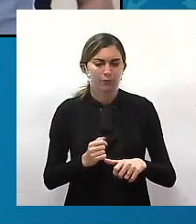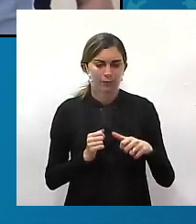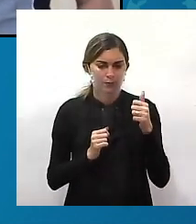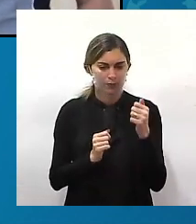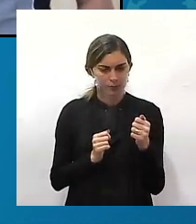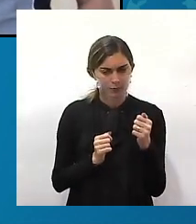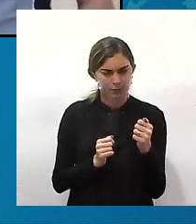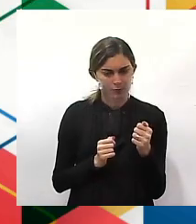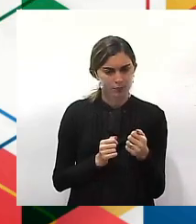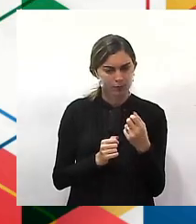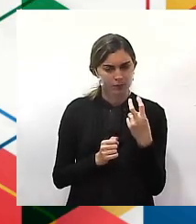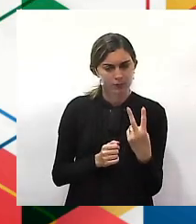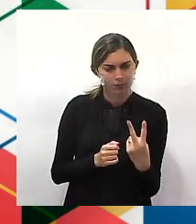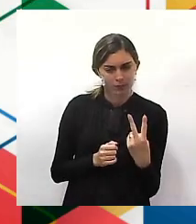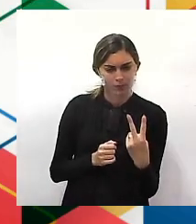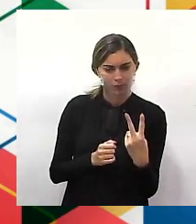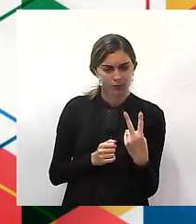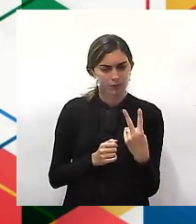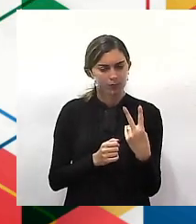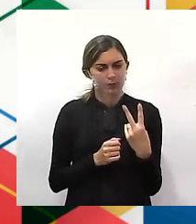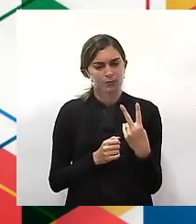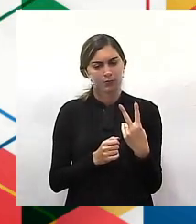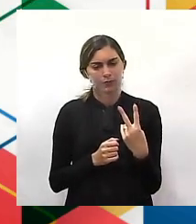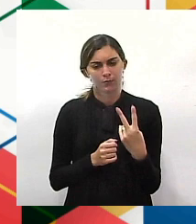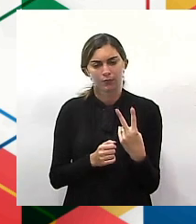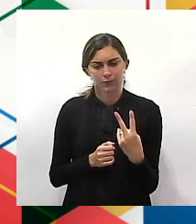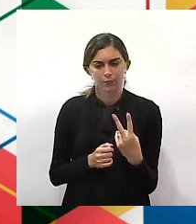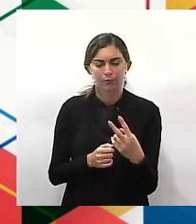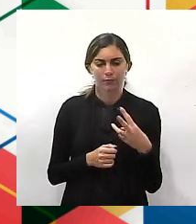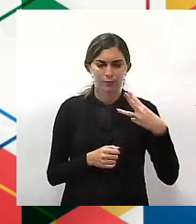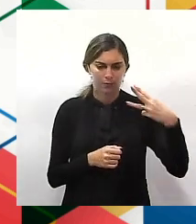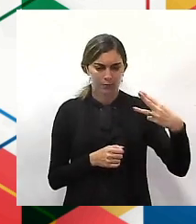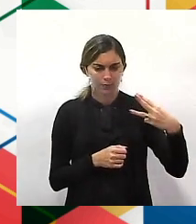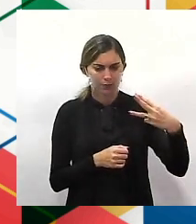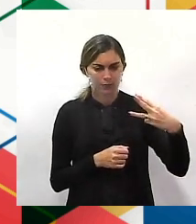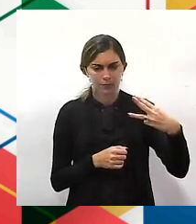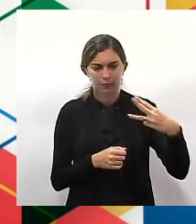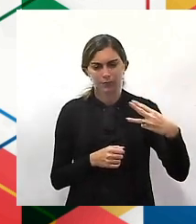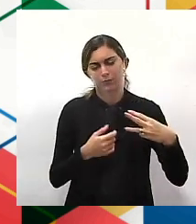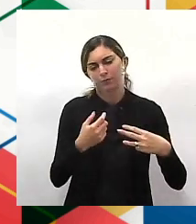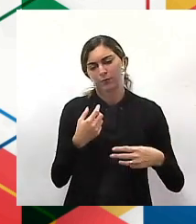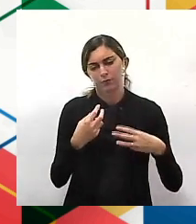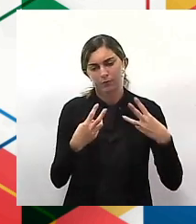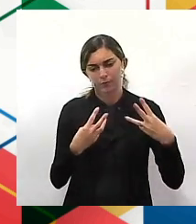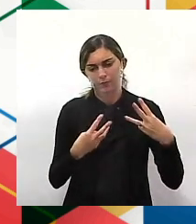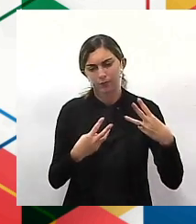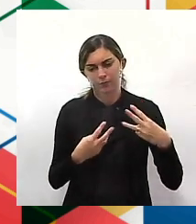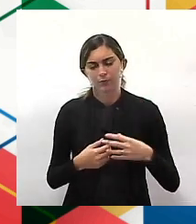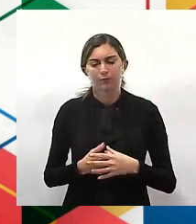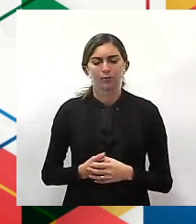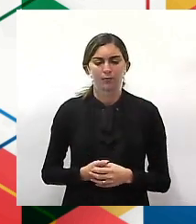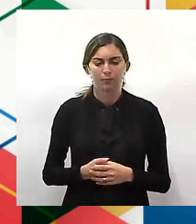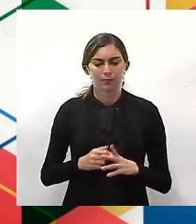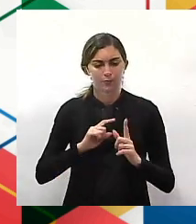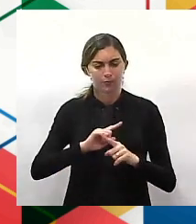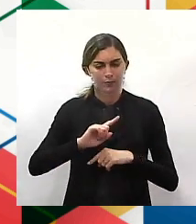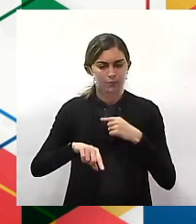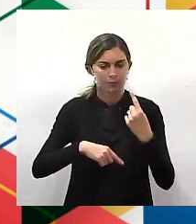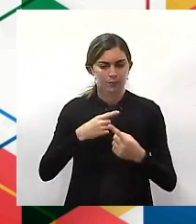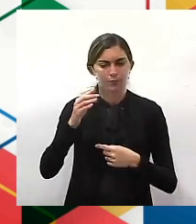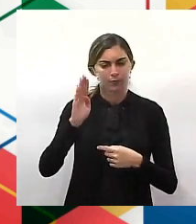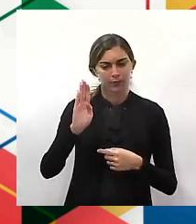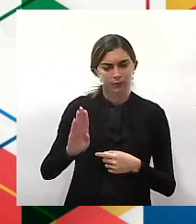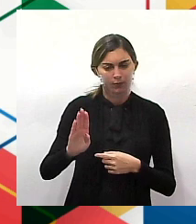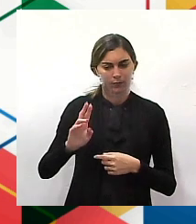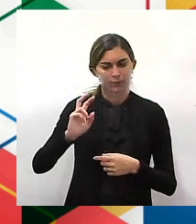A é 2, então você vem aqui, 2, 3. Então 2 e 3. Depois o ponto